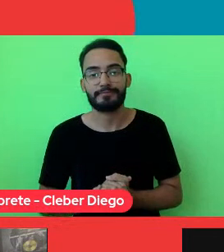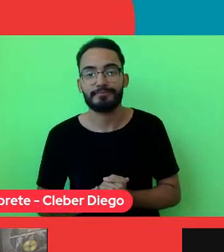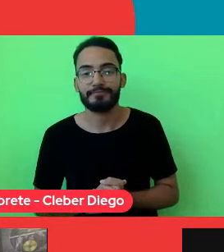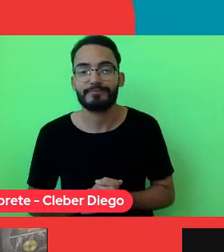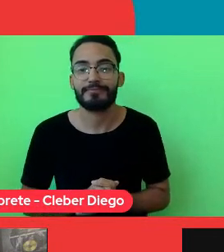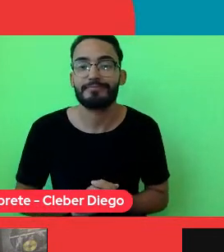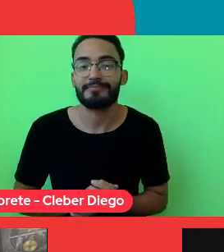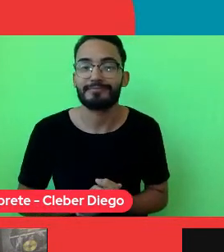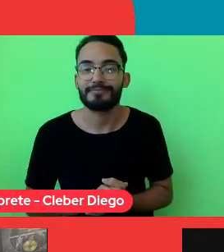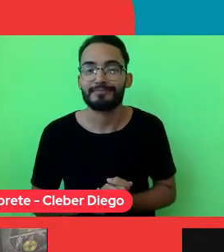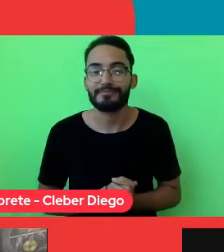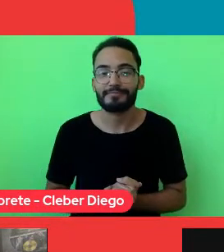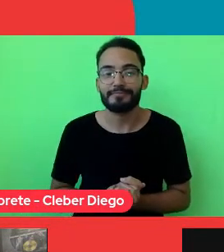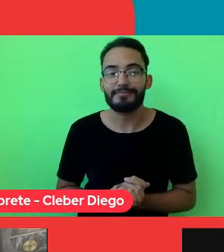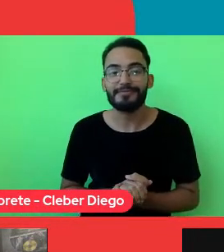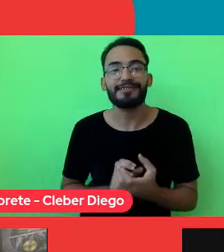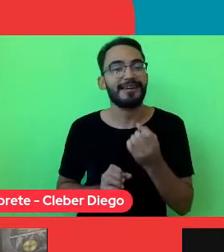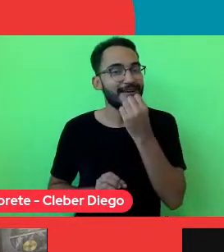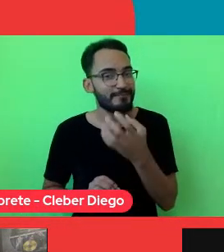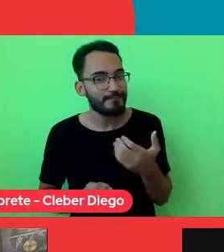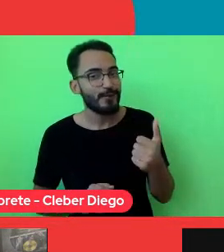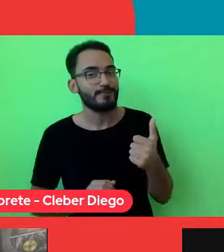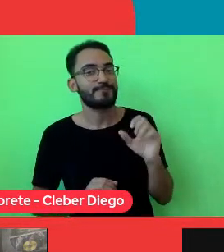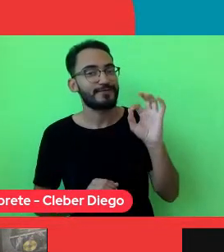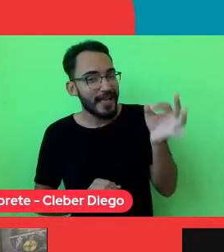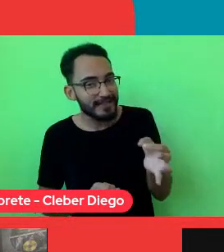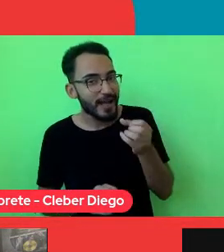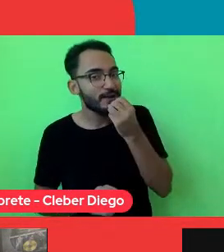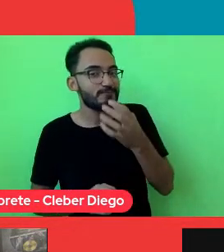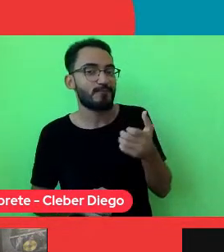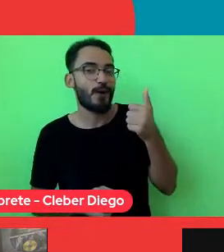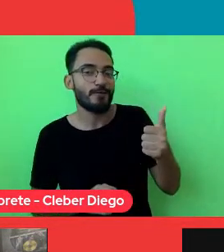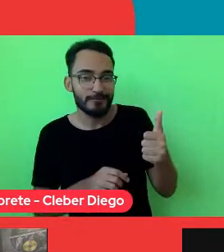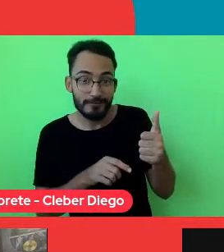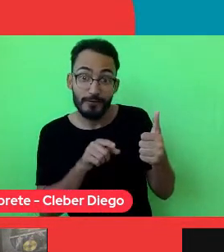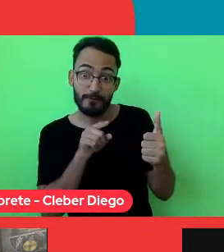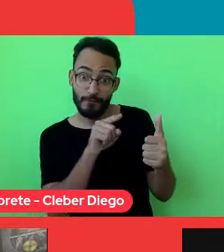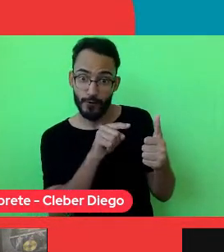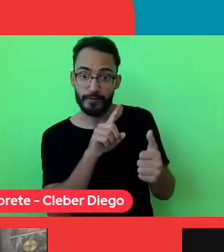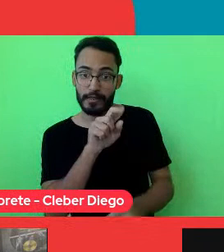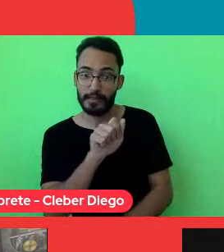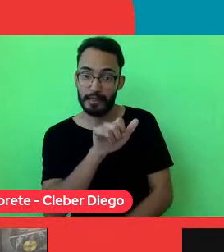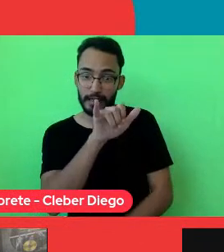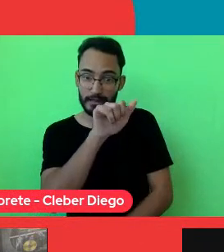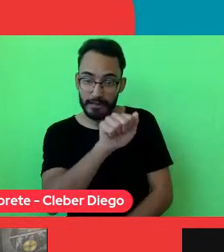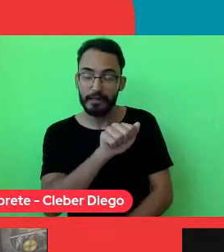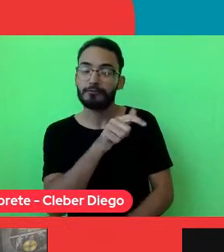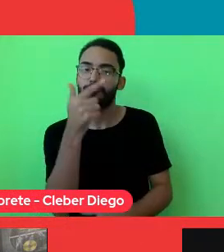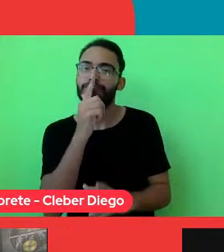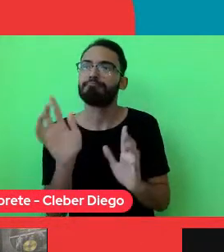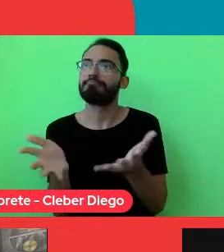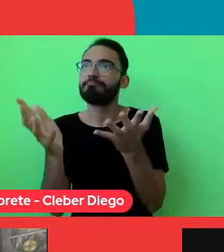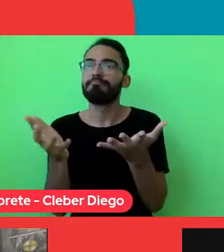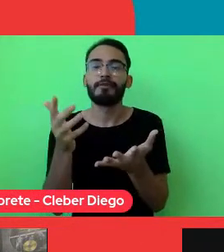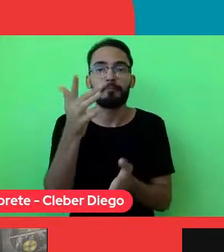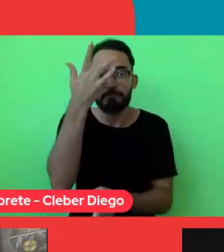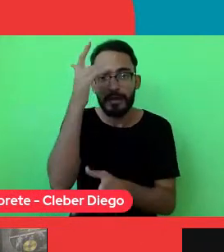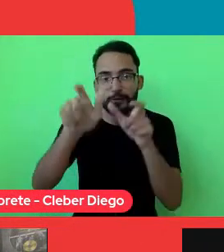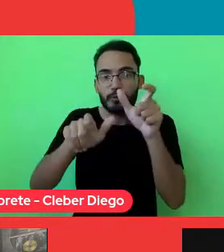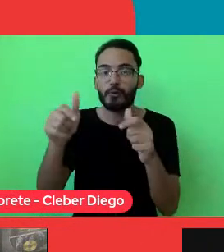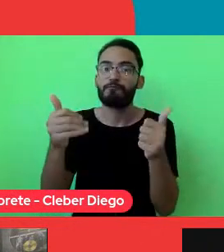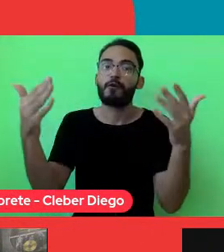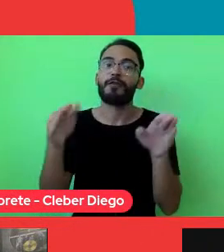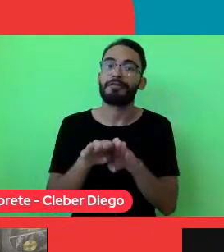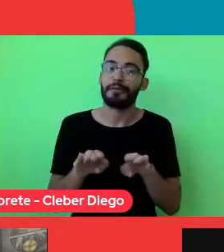certo. Que bom que tá dando certo, tá inspirando bastante pessoas. E eu queria saber um pouquinho de você, Rê. Como é que foi